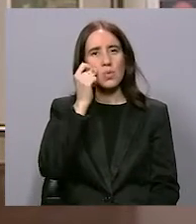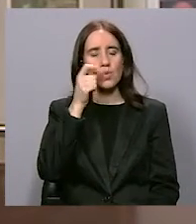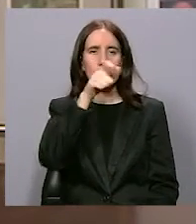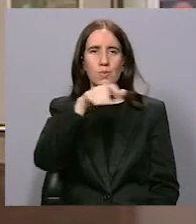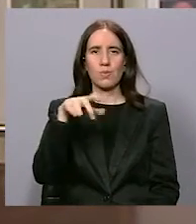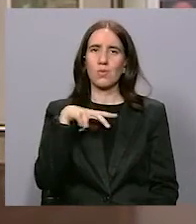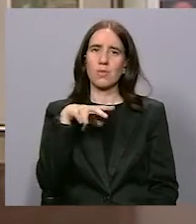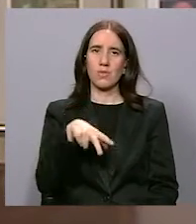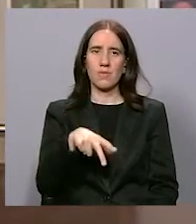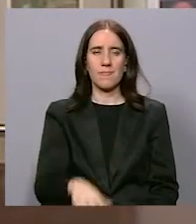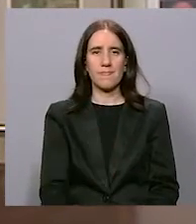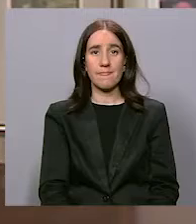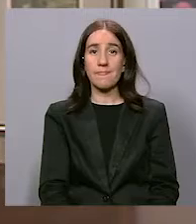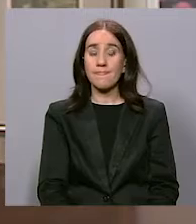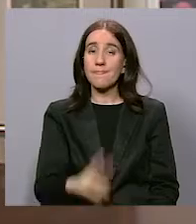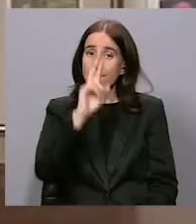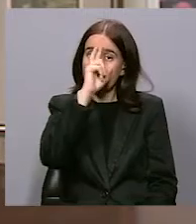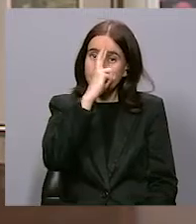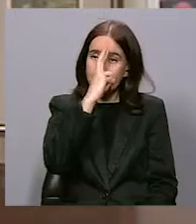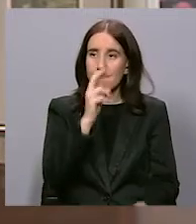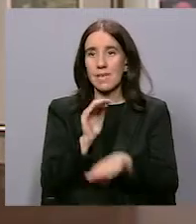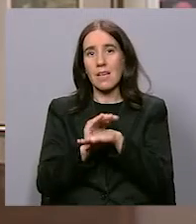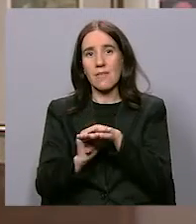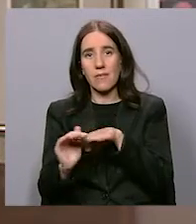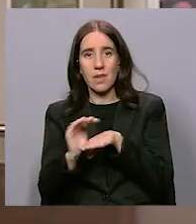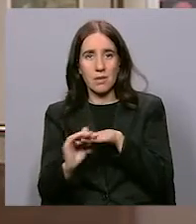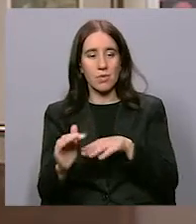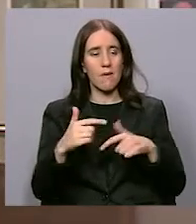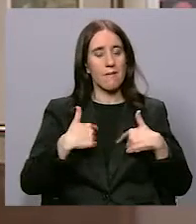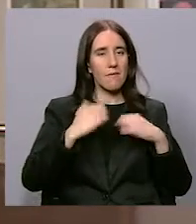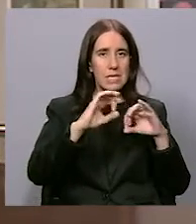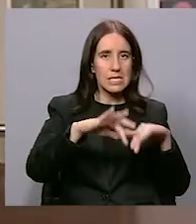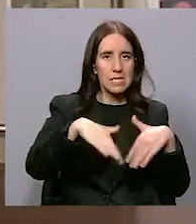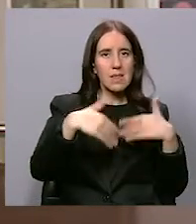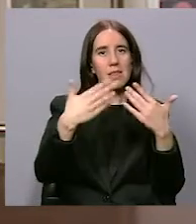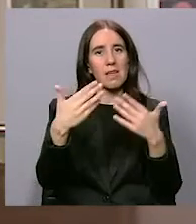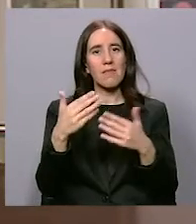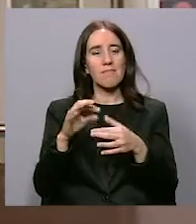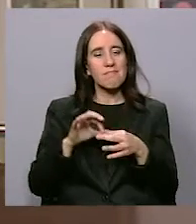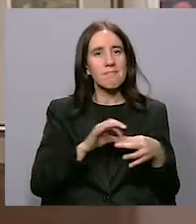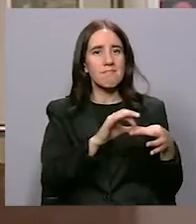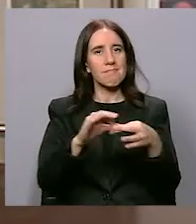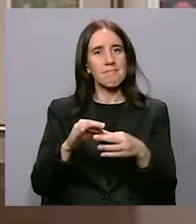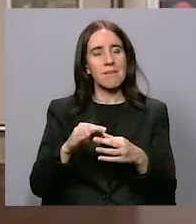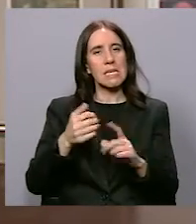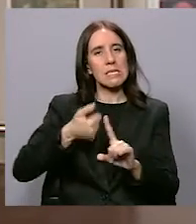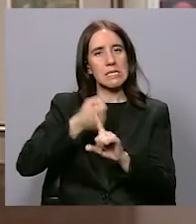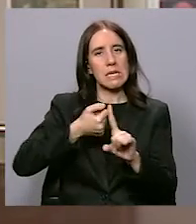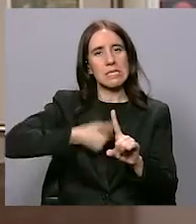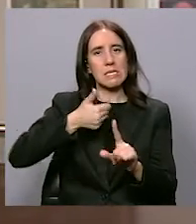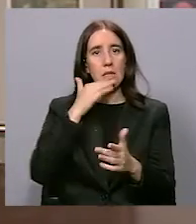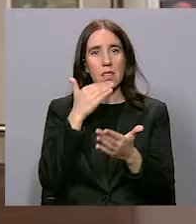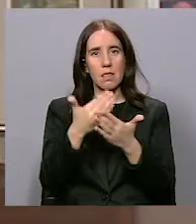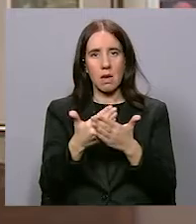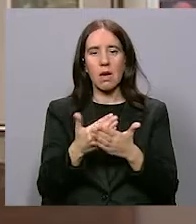portuguesas e os portugueses assistências o feto iniciativa a fraternidade militante